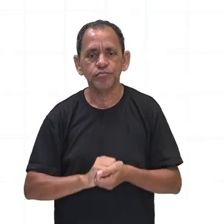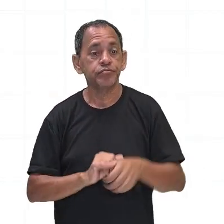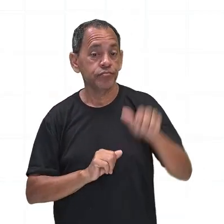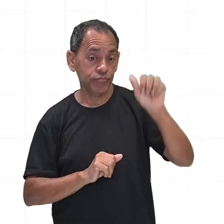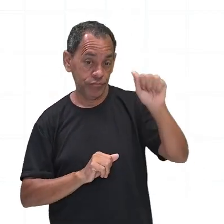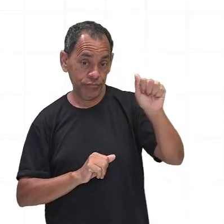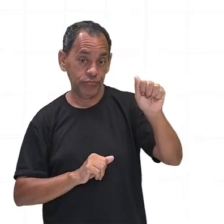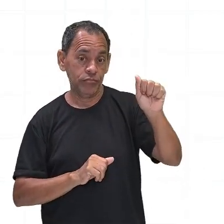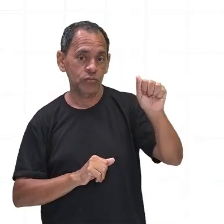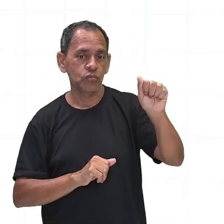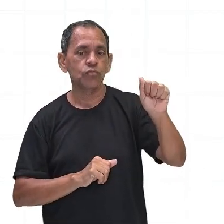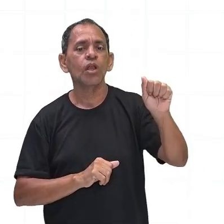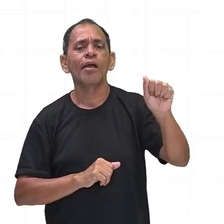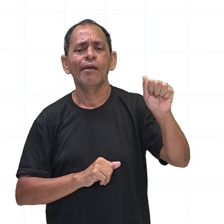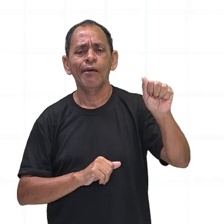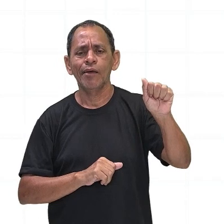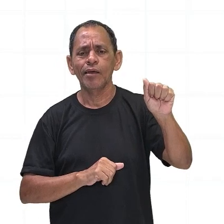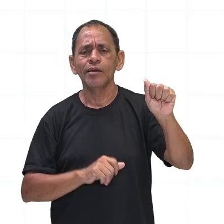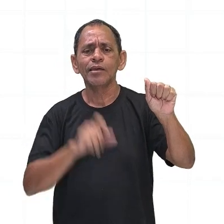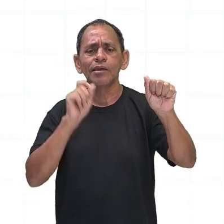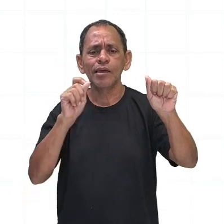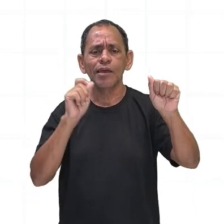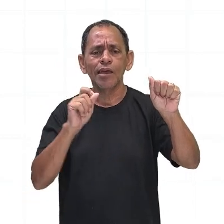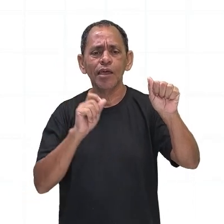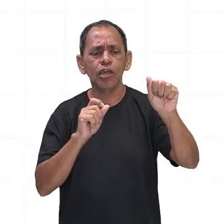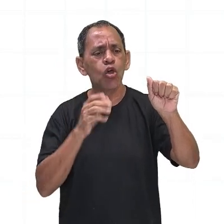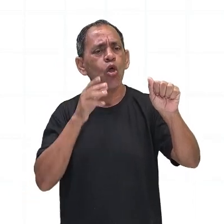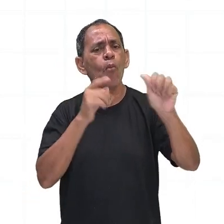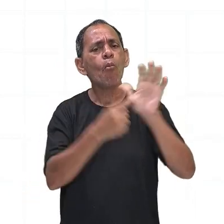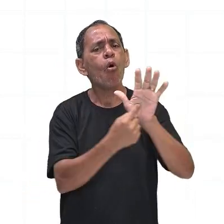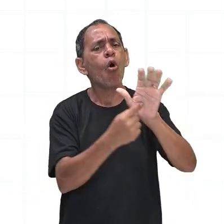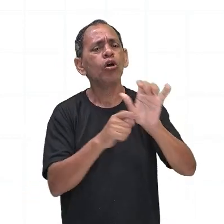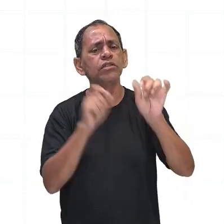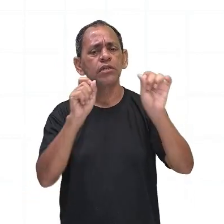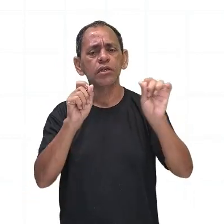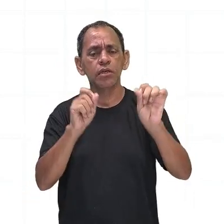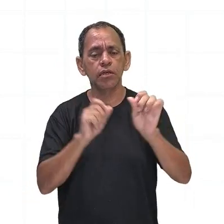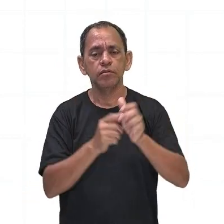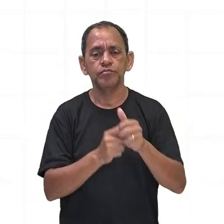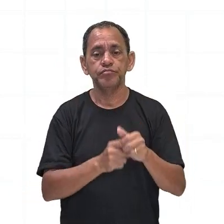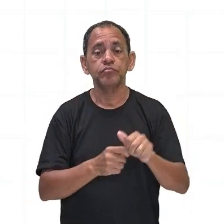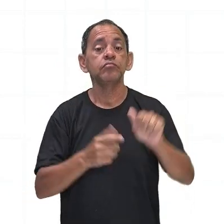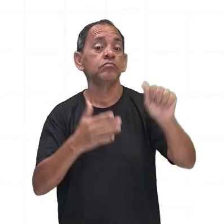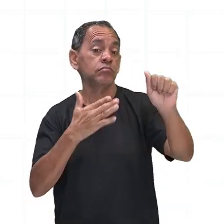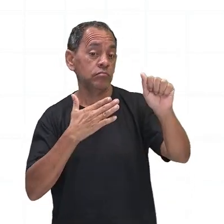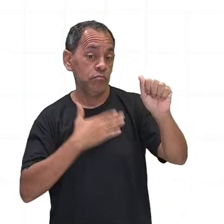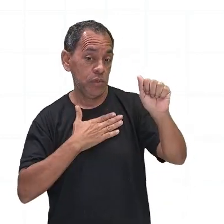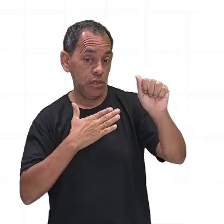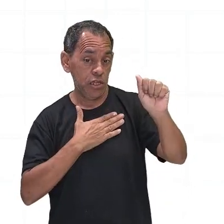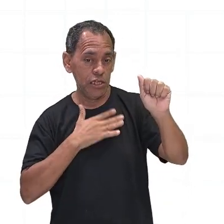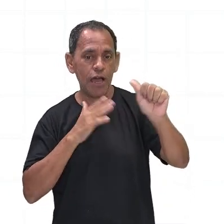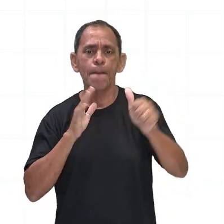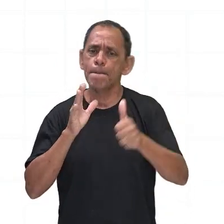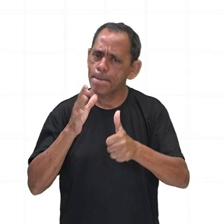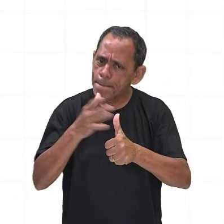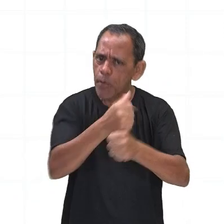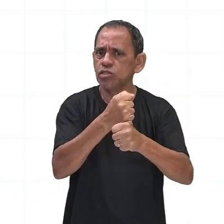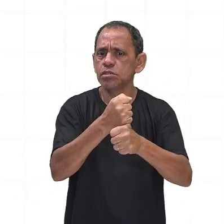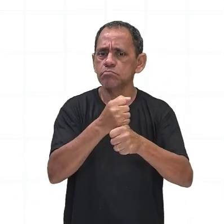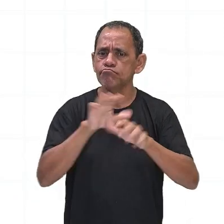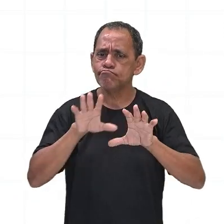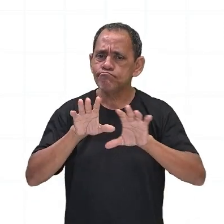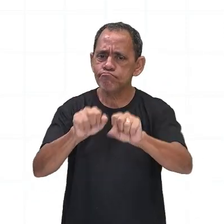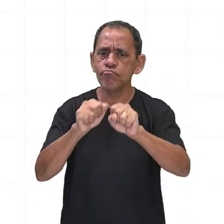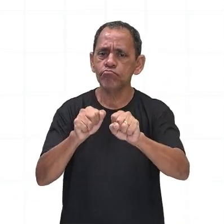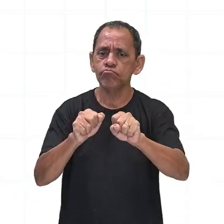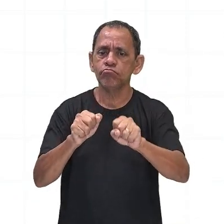define, certo? Especificando aí, define, sabemos quem é essa criança. Minha, a ideia de posse. E feliz, você observa